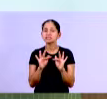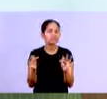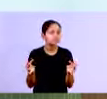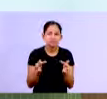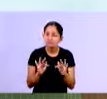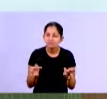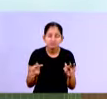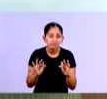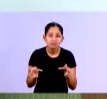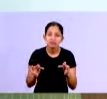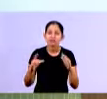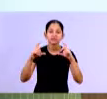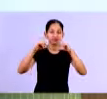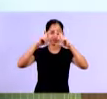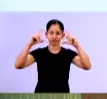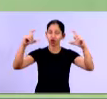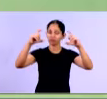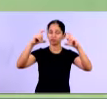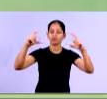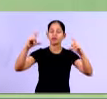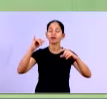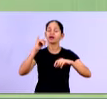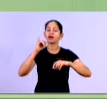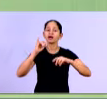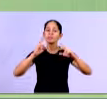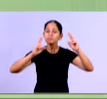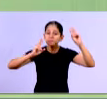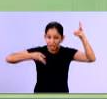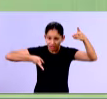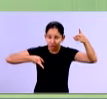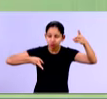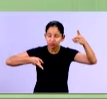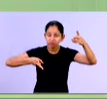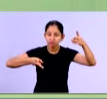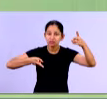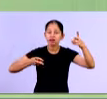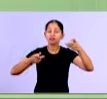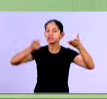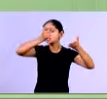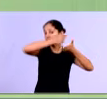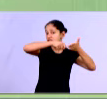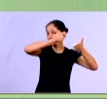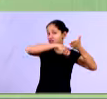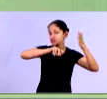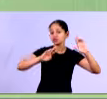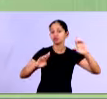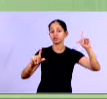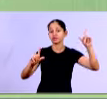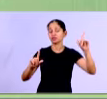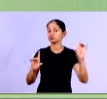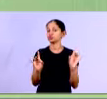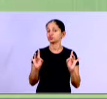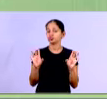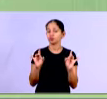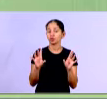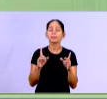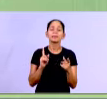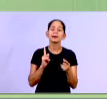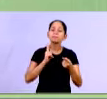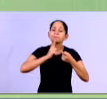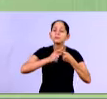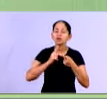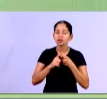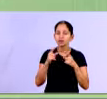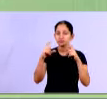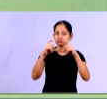simples. São fórmulas, são as mesmas fórmulas escritas de outro modo. Por que foi escrita desse modo